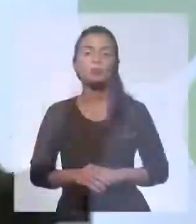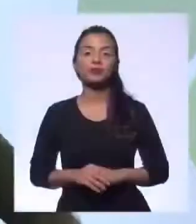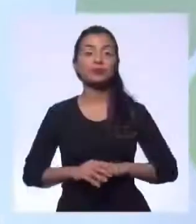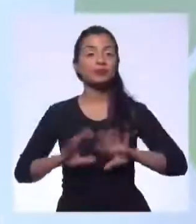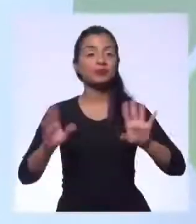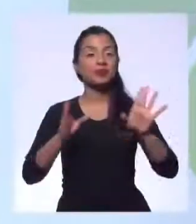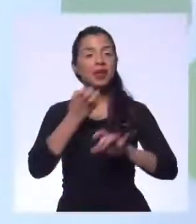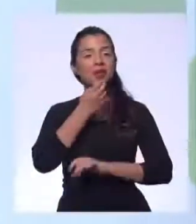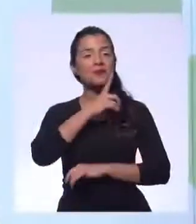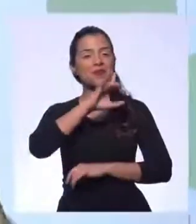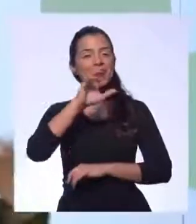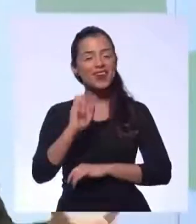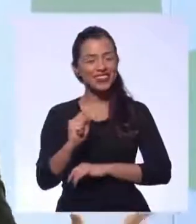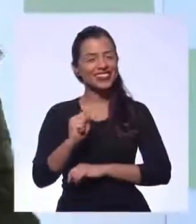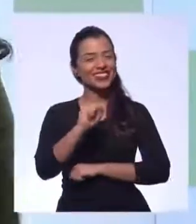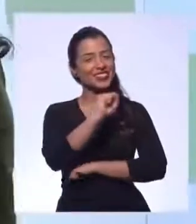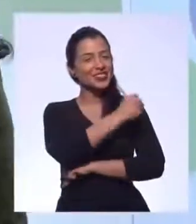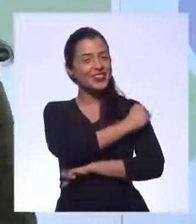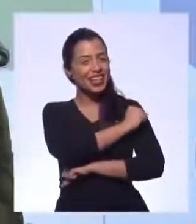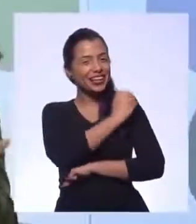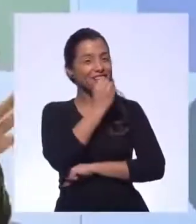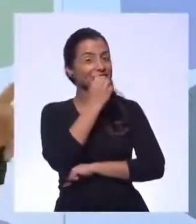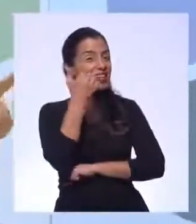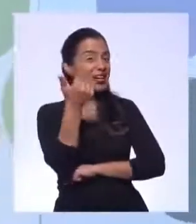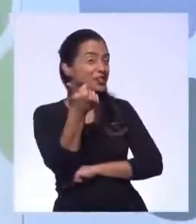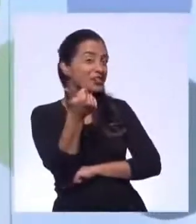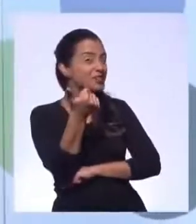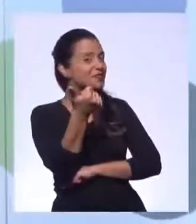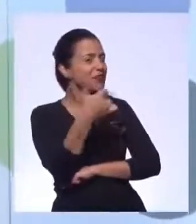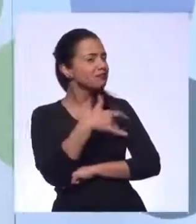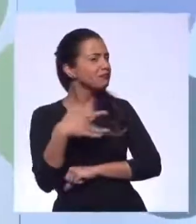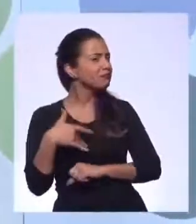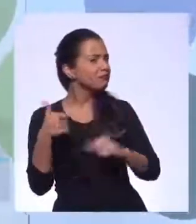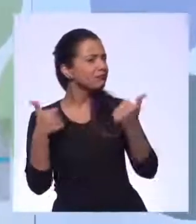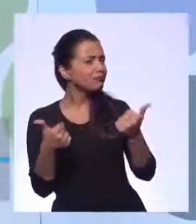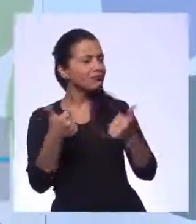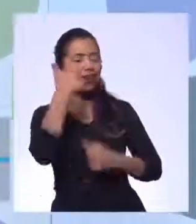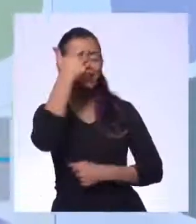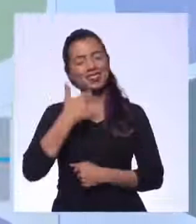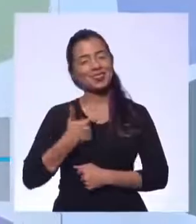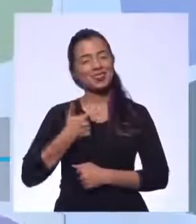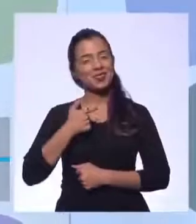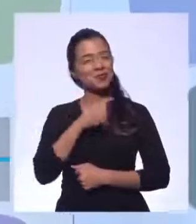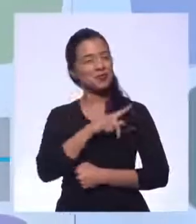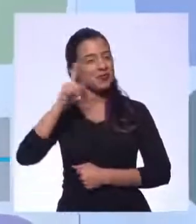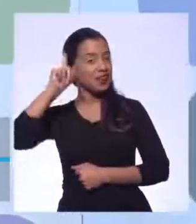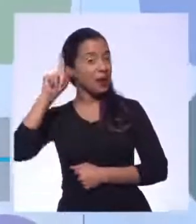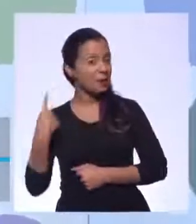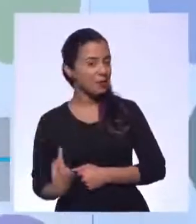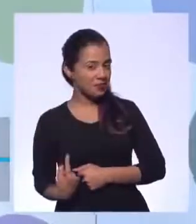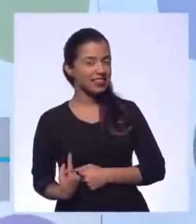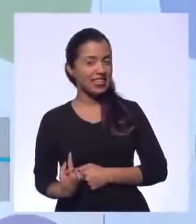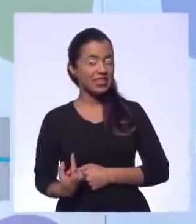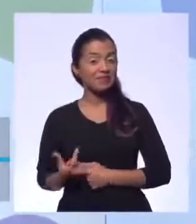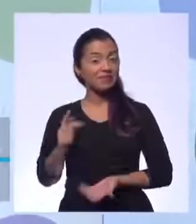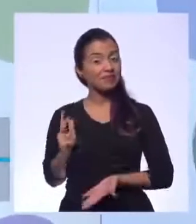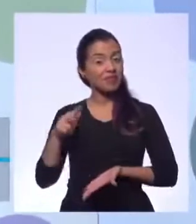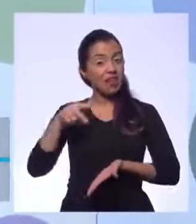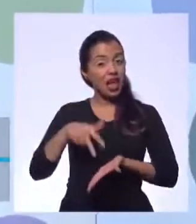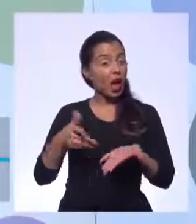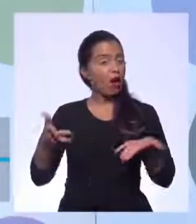Bom dia, oitavo ano, tudo bem? Como é que vocês estão? Vocês me conhecem, eu sou a professora Mônica. Estou aqui hoje num